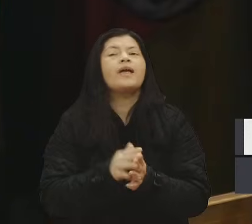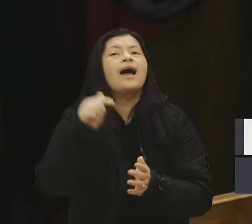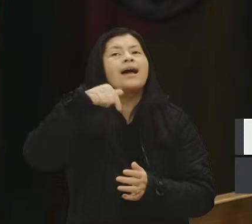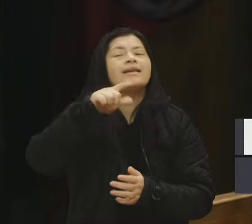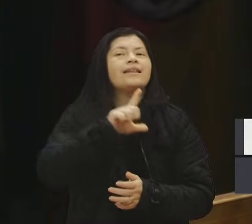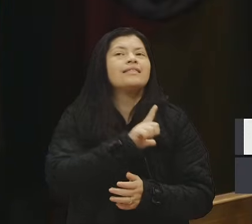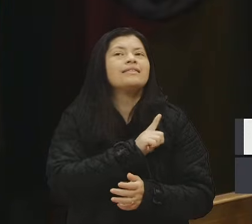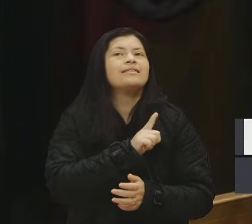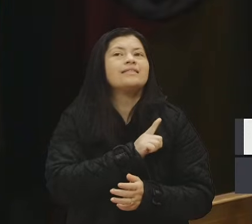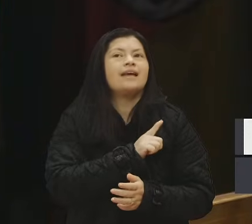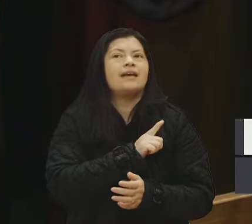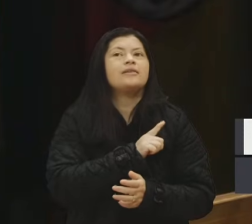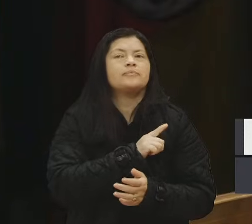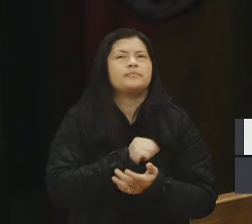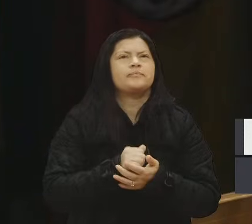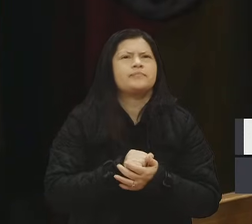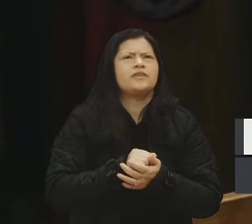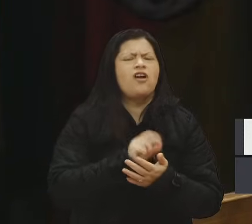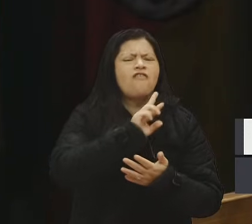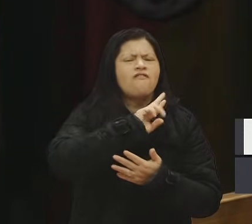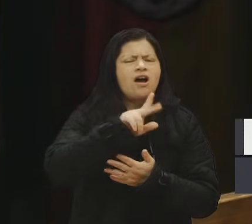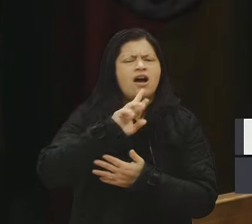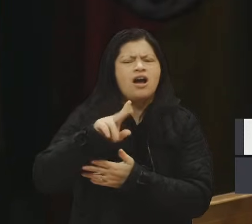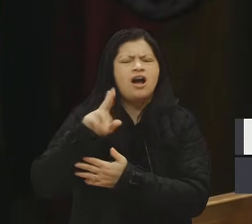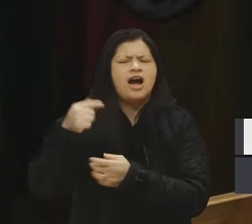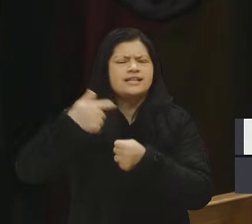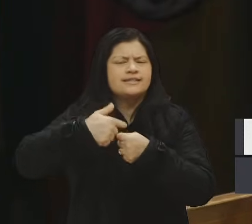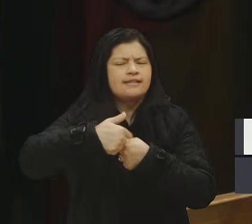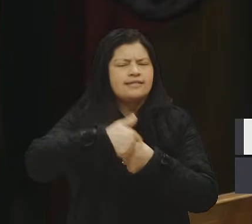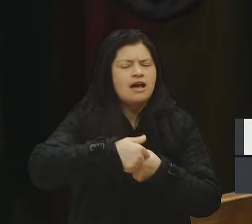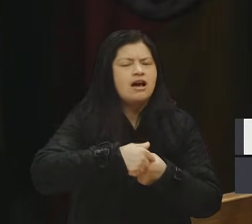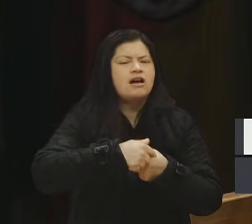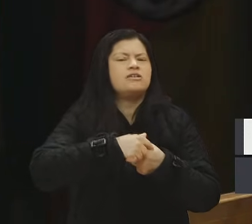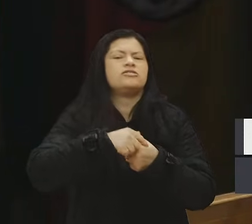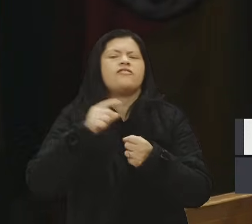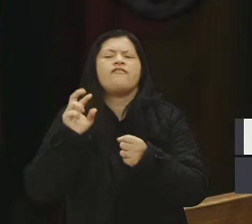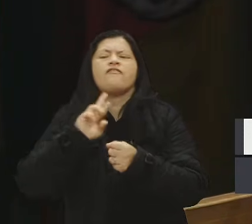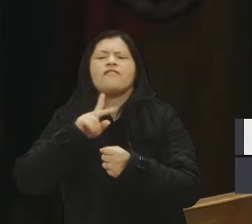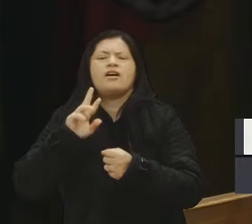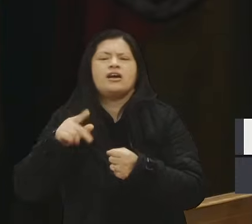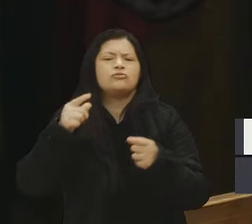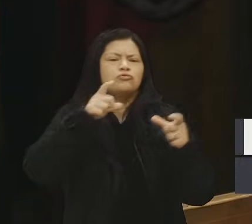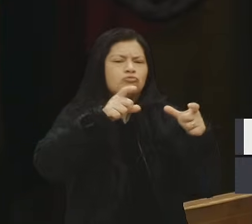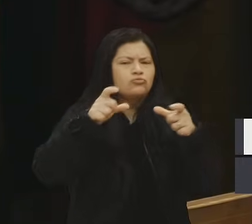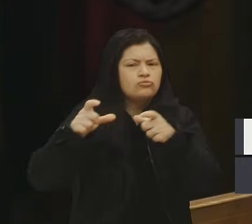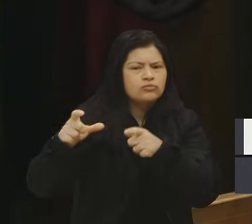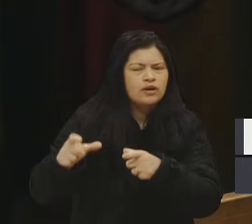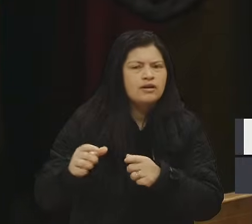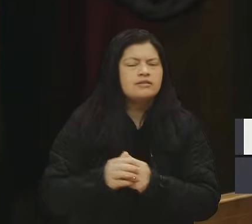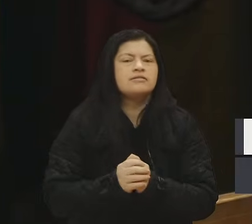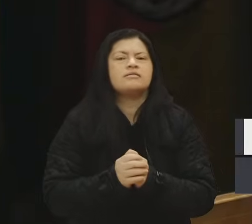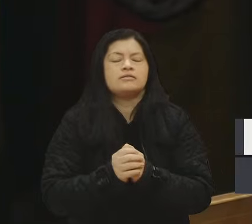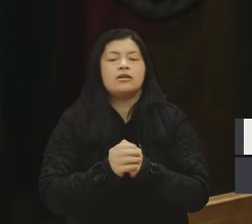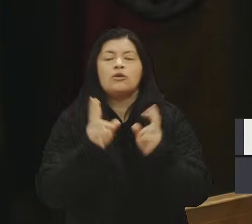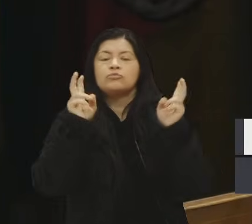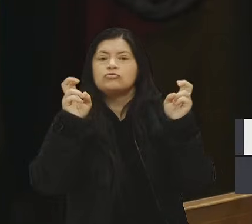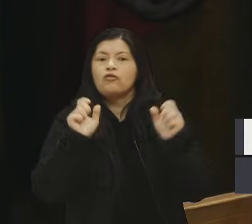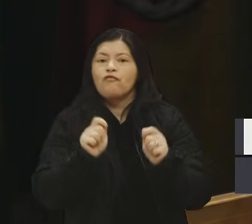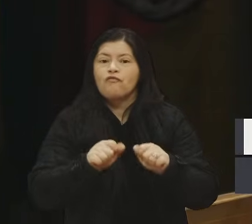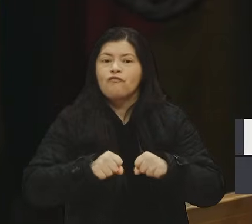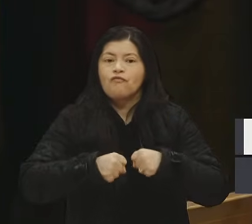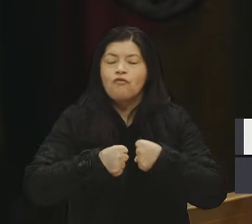temos dirigentes de várias cidades, de vários locais, e um dos motivos que essas forças